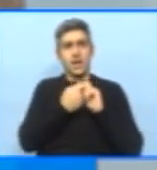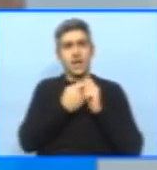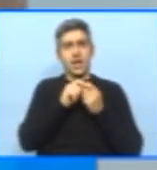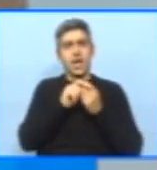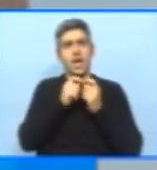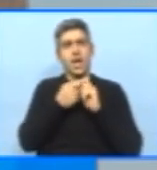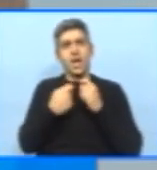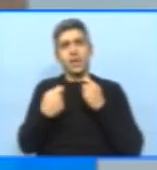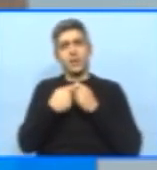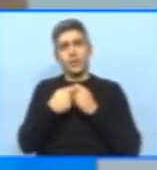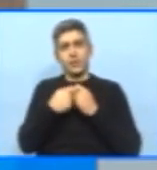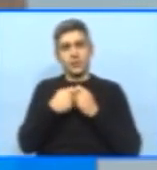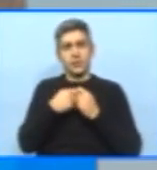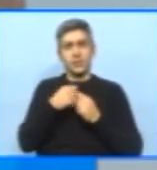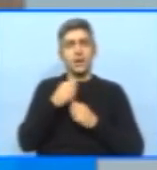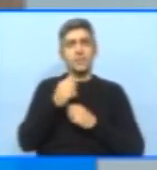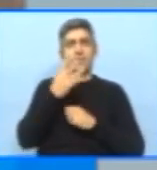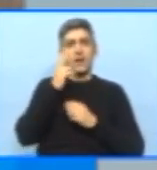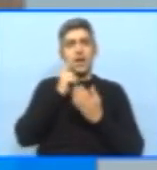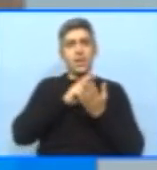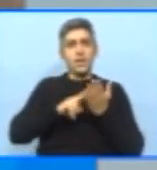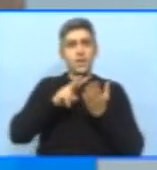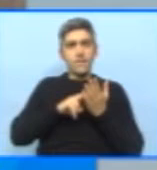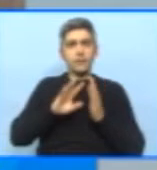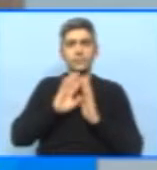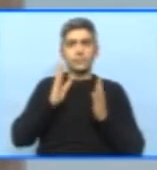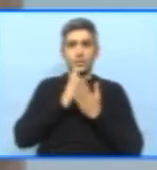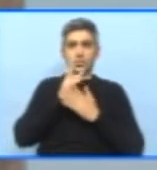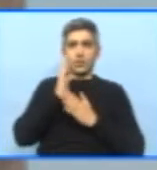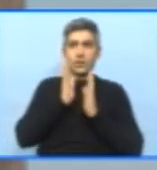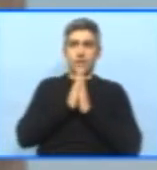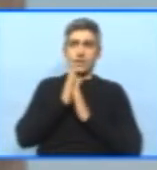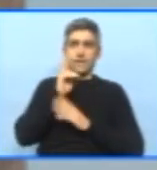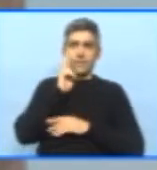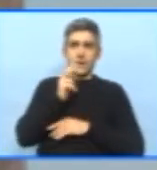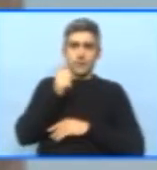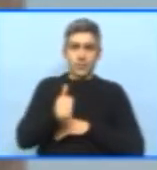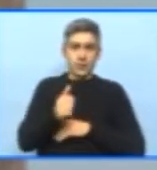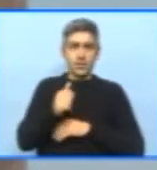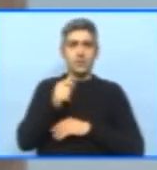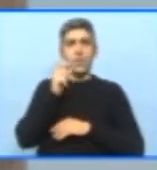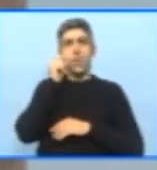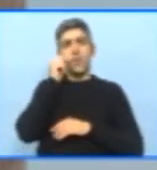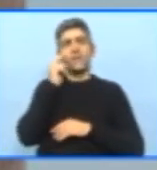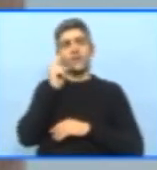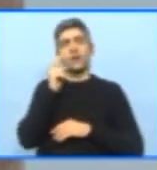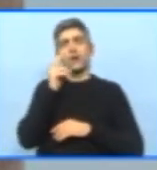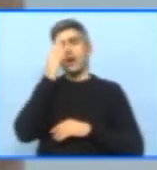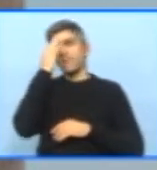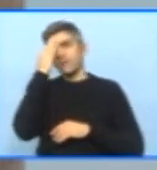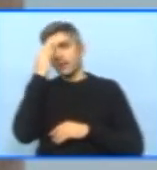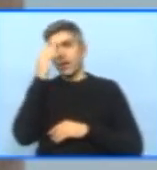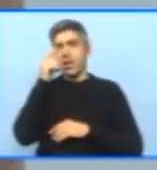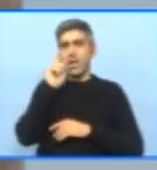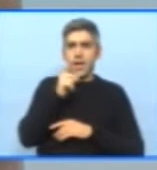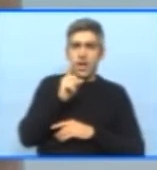primeira leitura diz-nos que só Deus vê como deve ser. O homem vê as aparências, julga segundo aquilo que são os